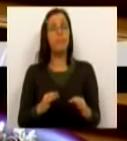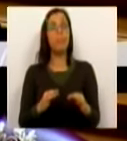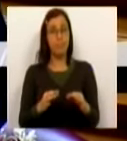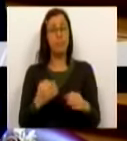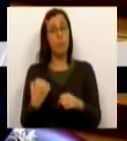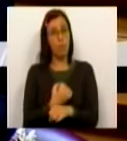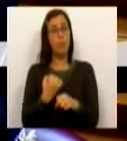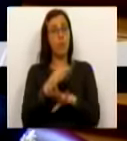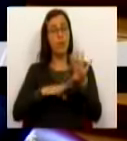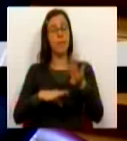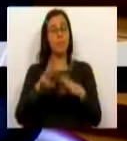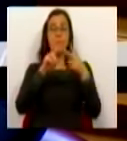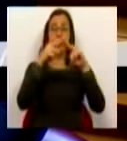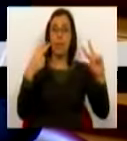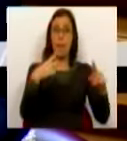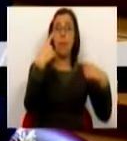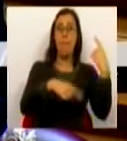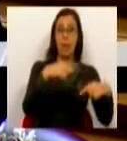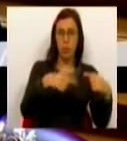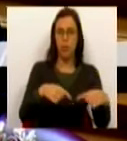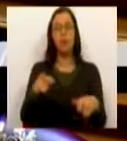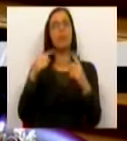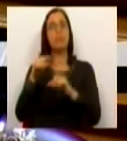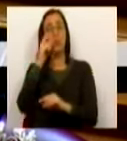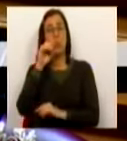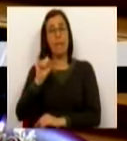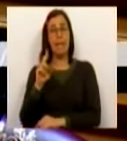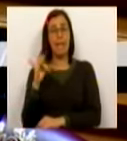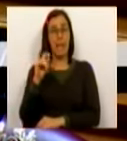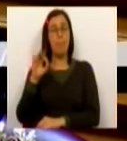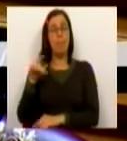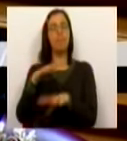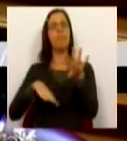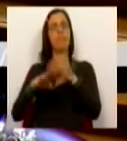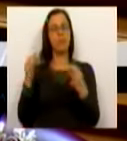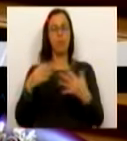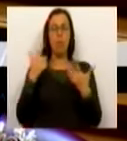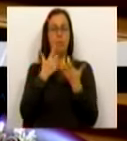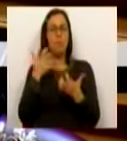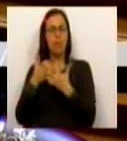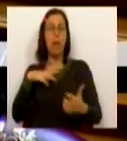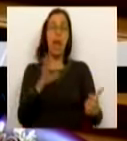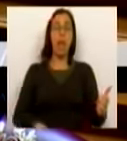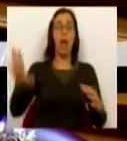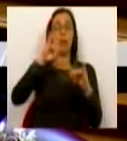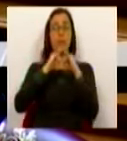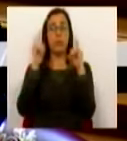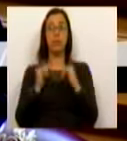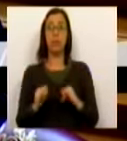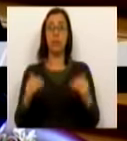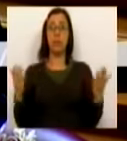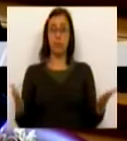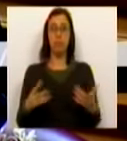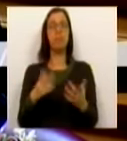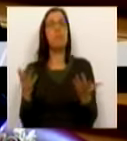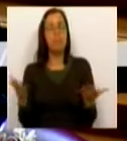além das funções exercidas na Câmara Municipal de Matosinhos, Guilherme Pinto desempenhou ainda cargos de grande relevo nacional e internacional,